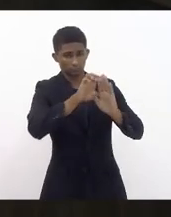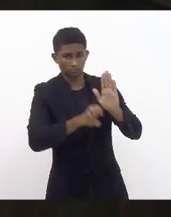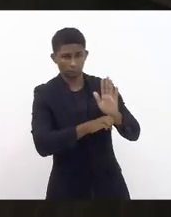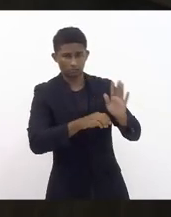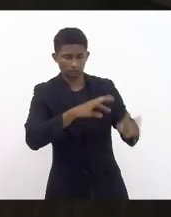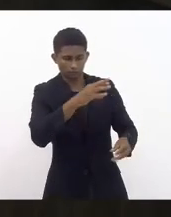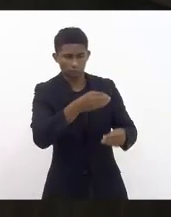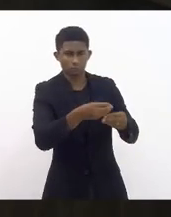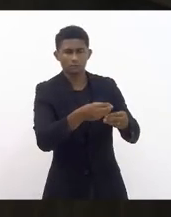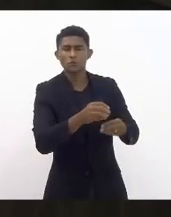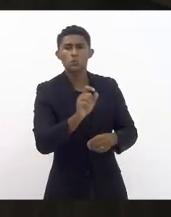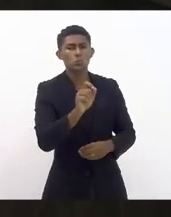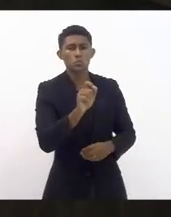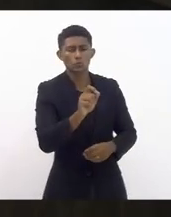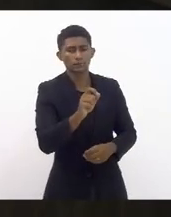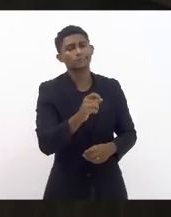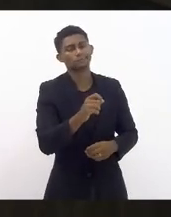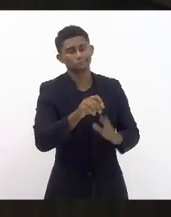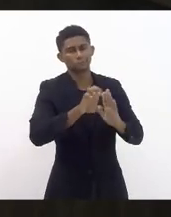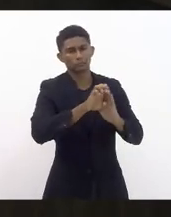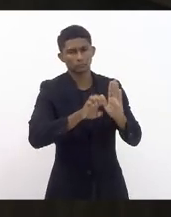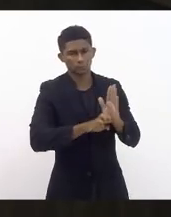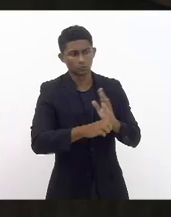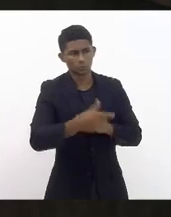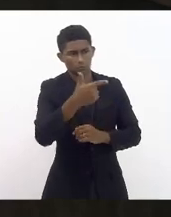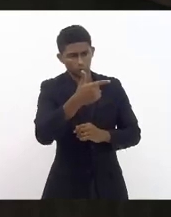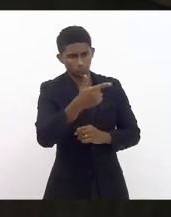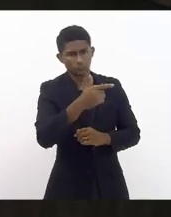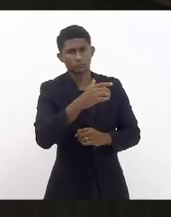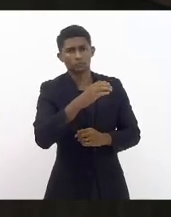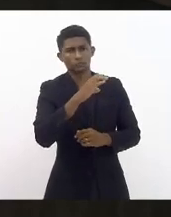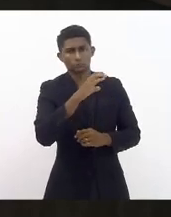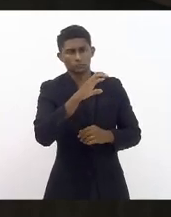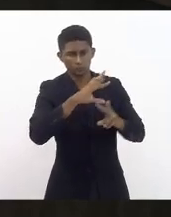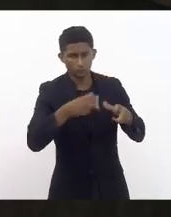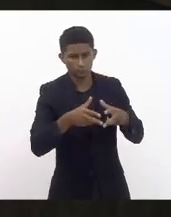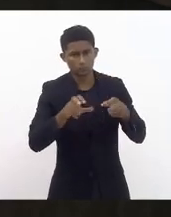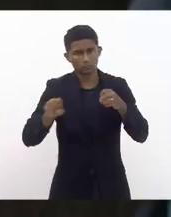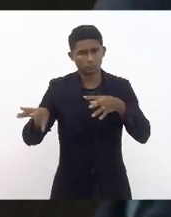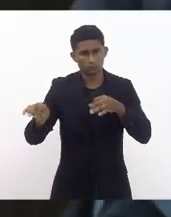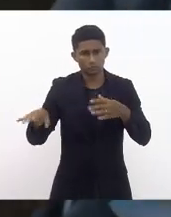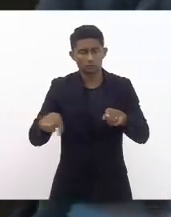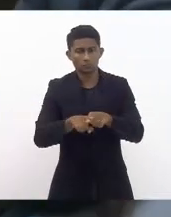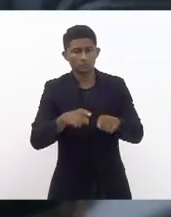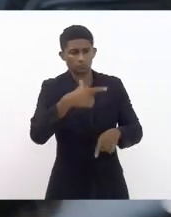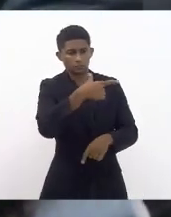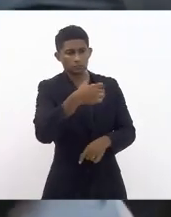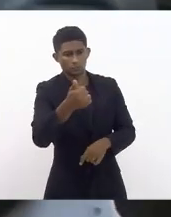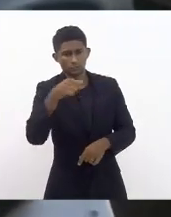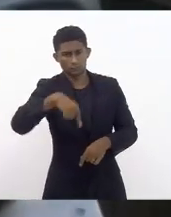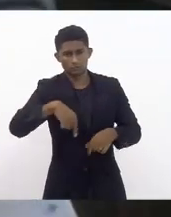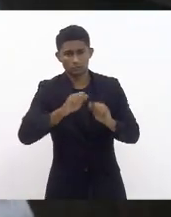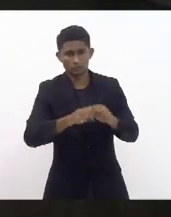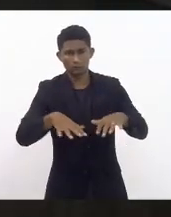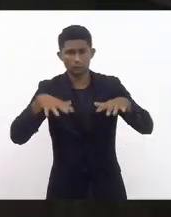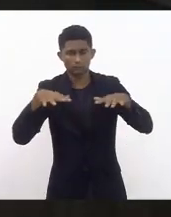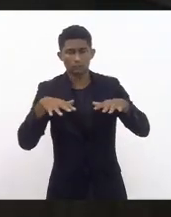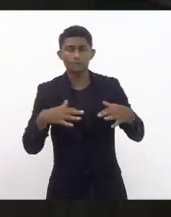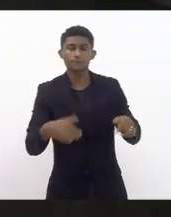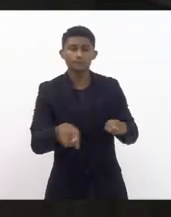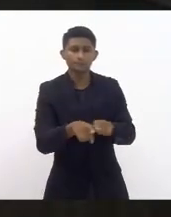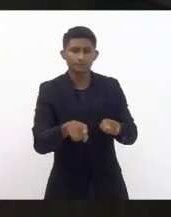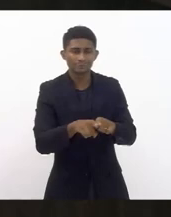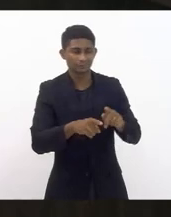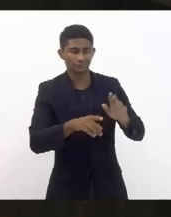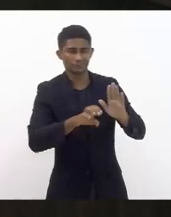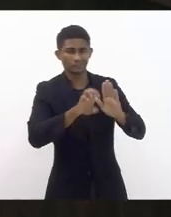aglutinativa às emendas 2 da Comissão de Educação e 21 de plenário. Favorável com emenda,